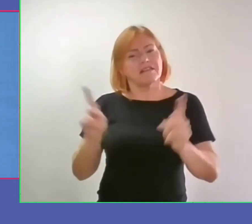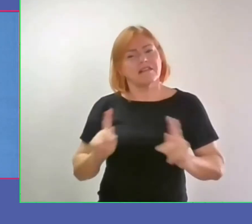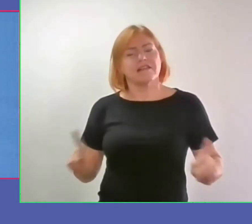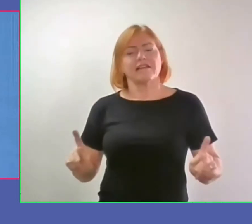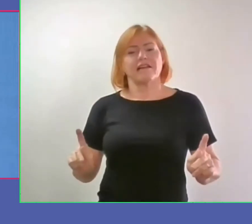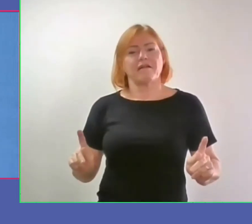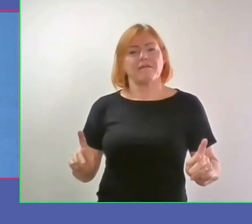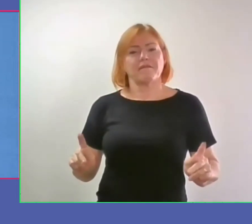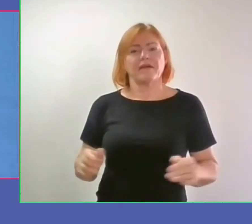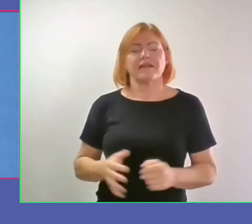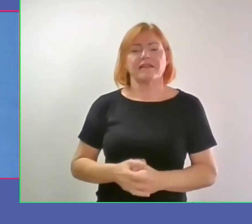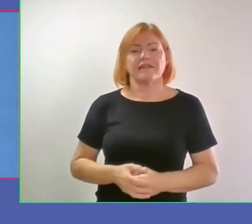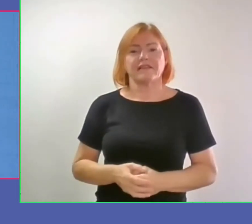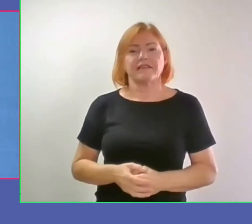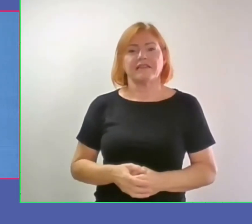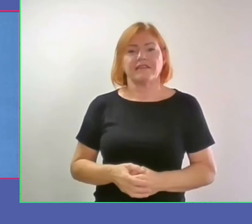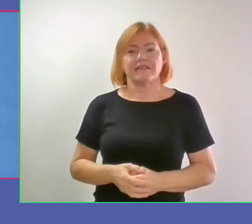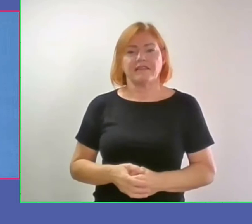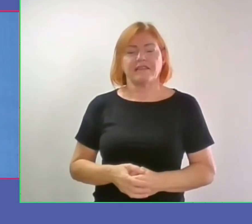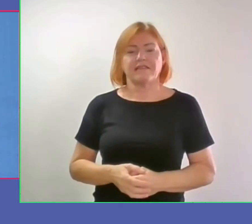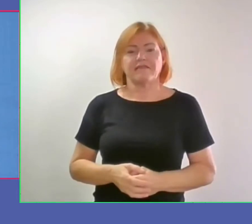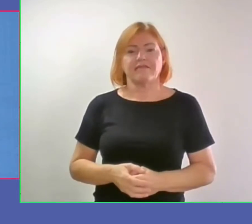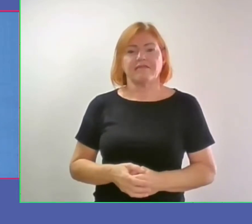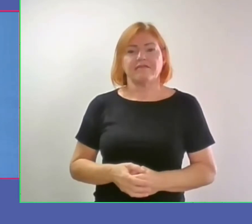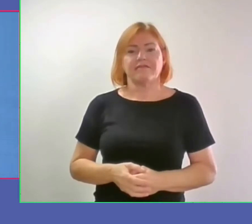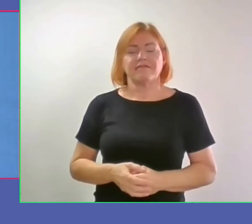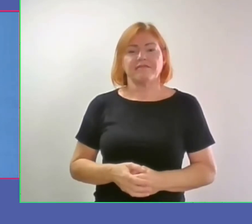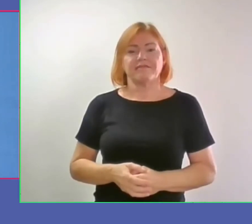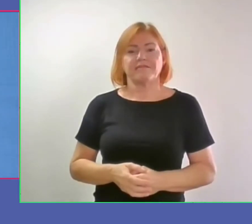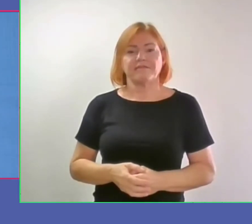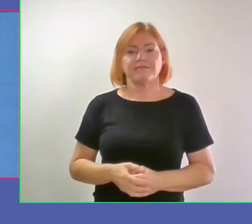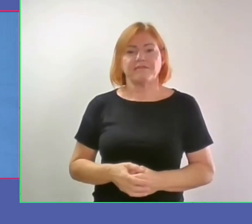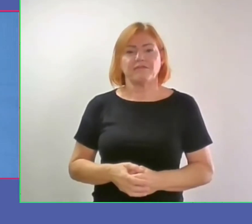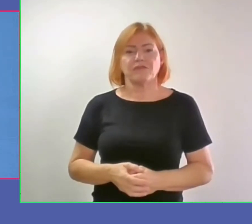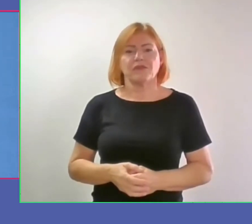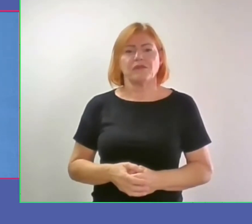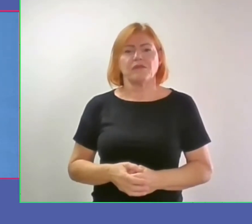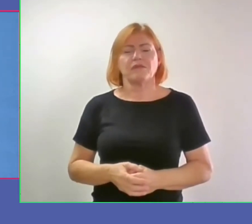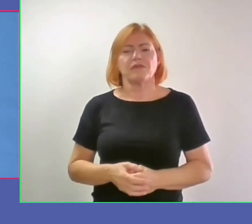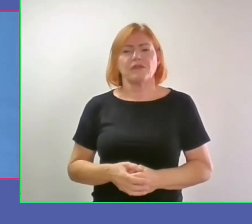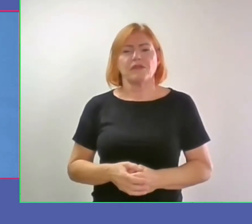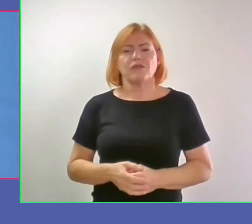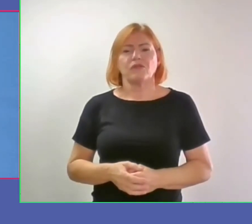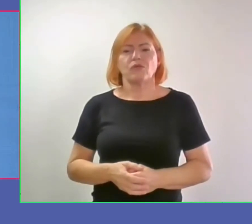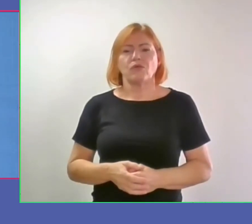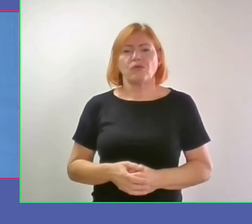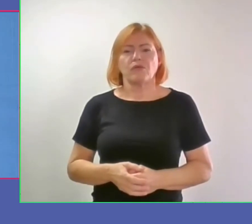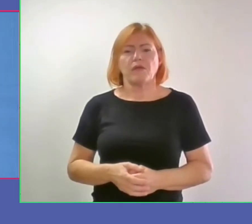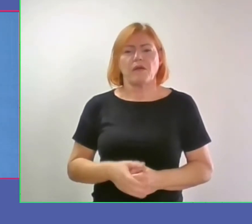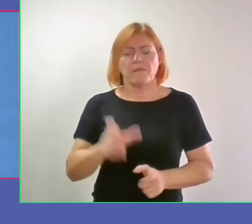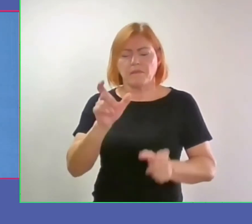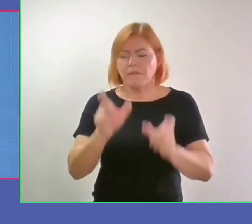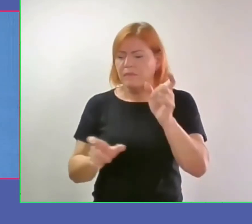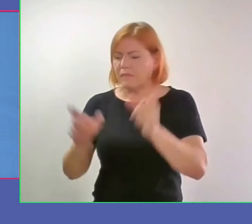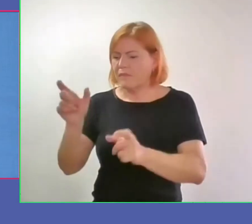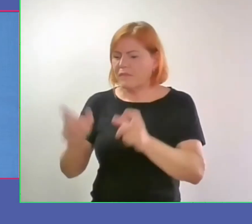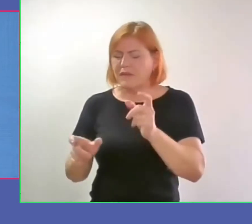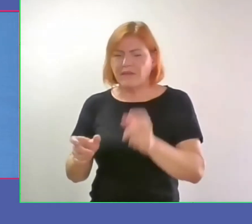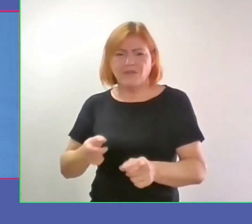paz, os que por causa do Senhor, os que são perseguidos por causa da